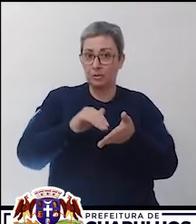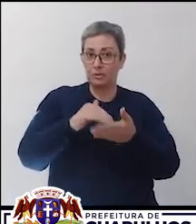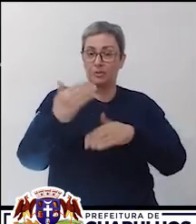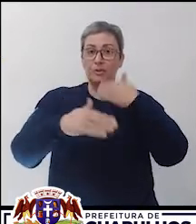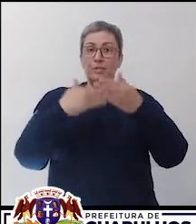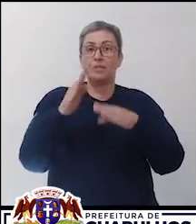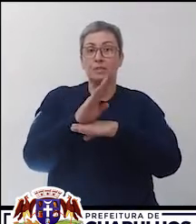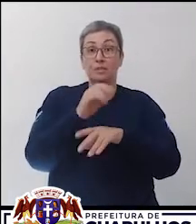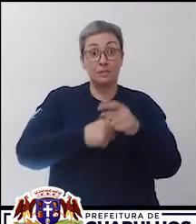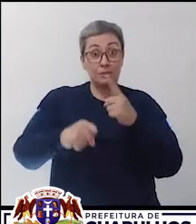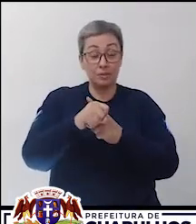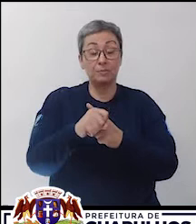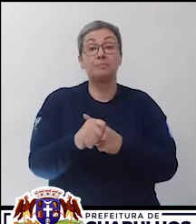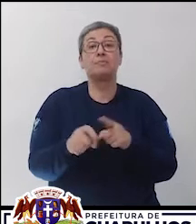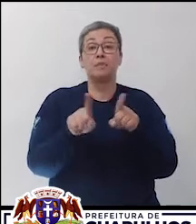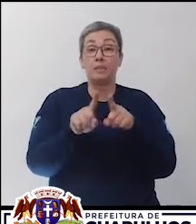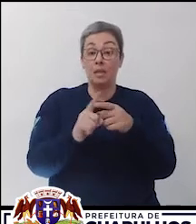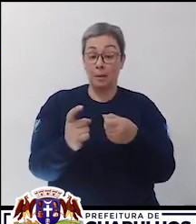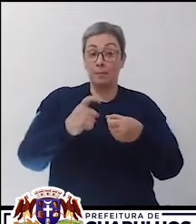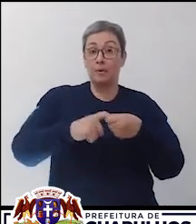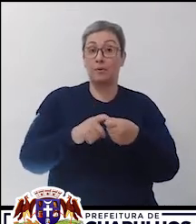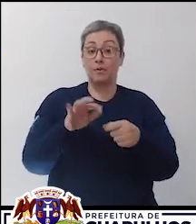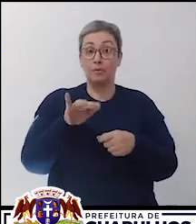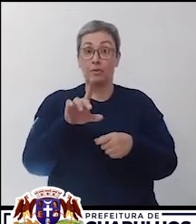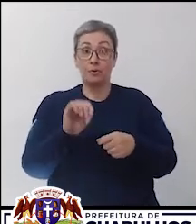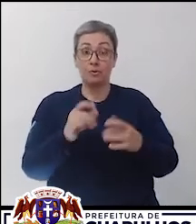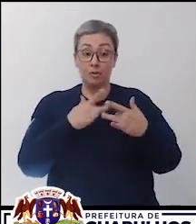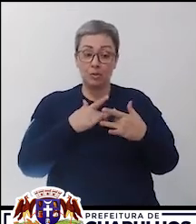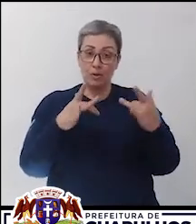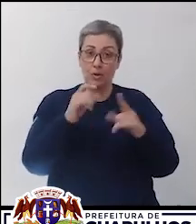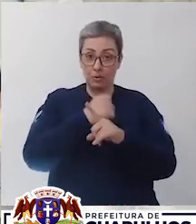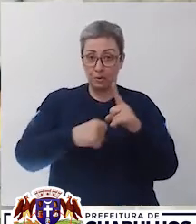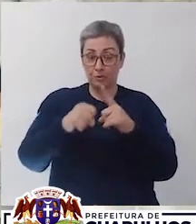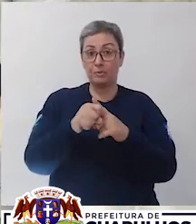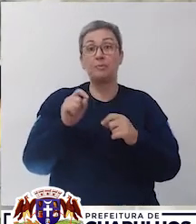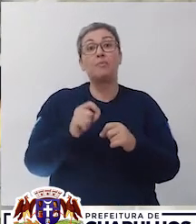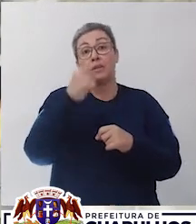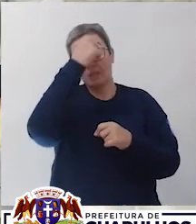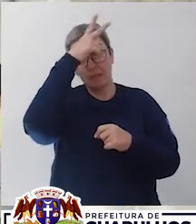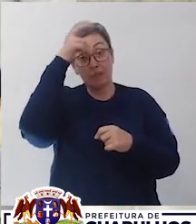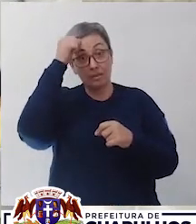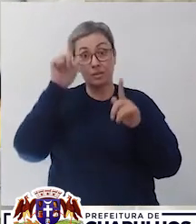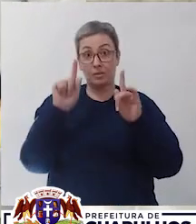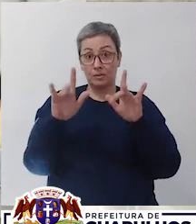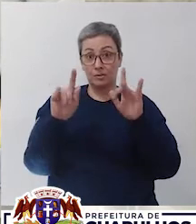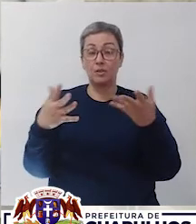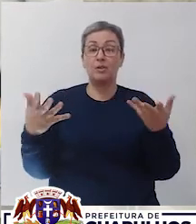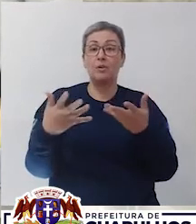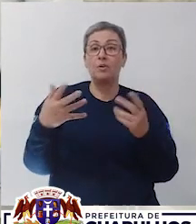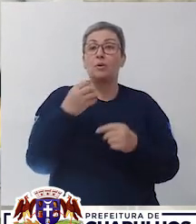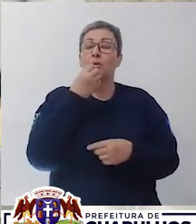de Desenvolvimento e Assistência Social, em parceria com o Fundo Social de Solidariedade da Prefeitura Municipal de